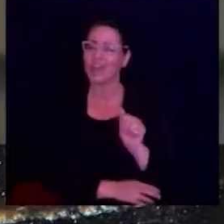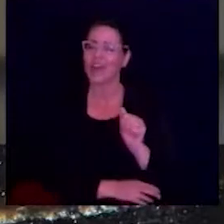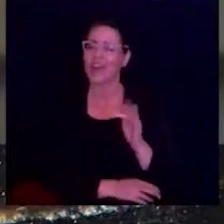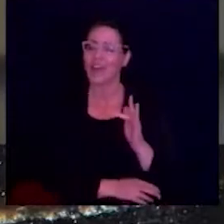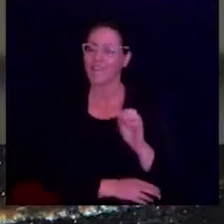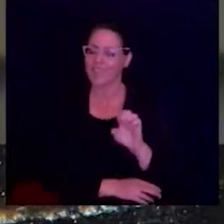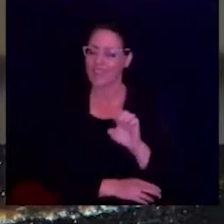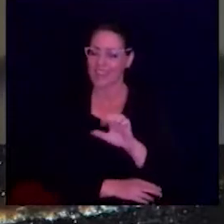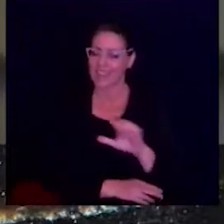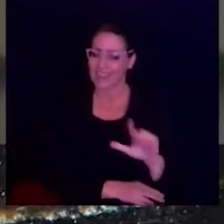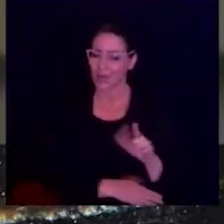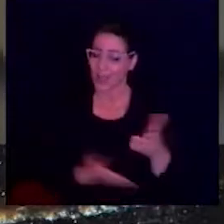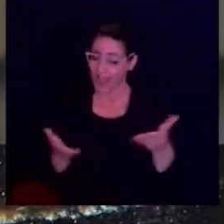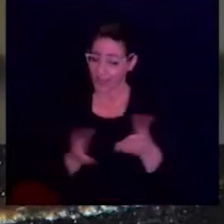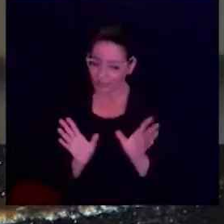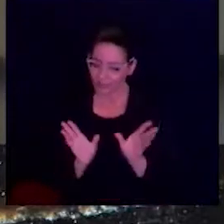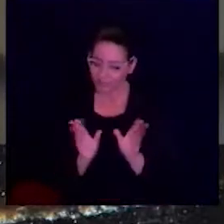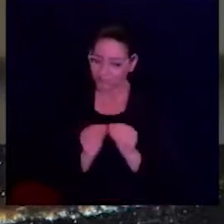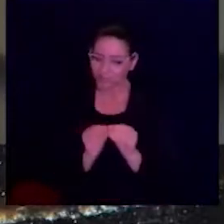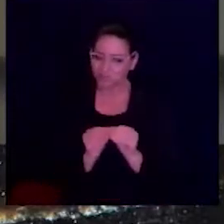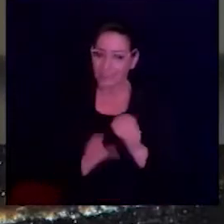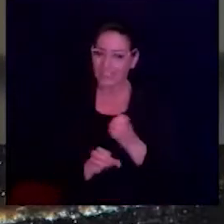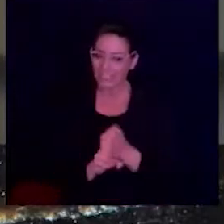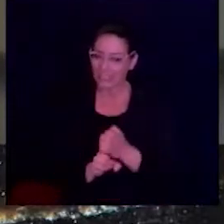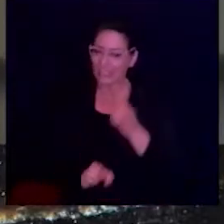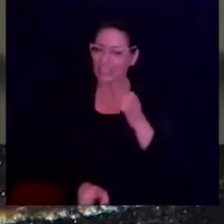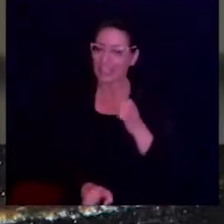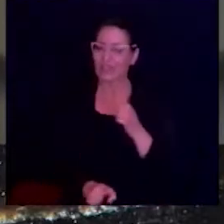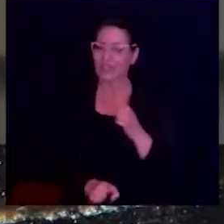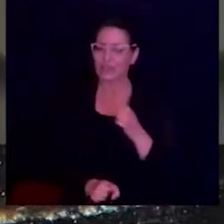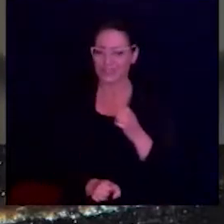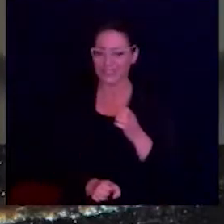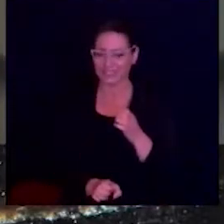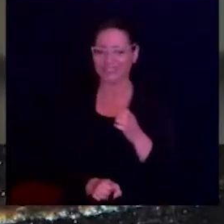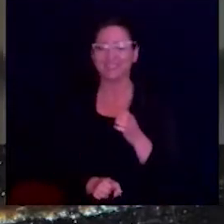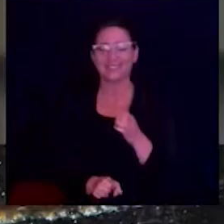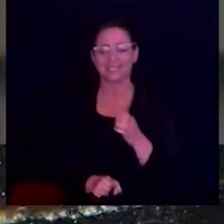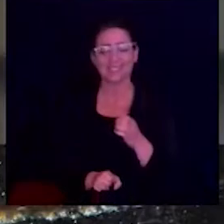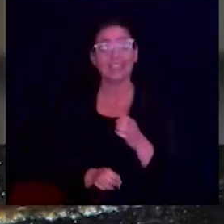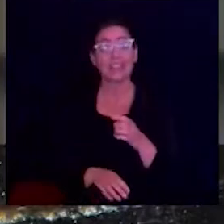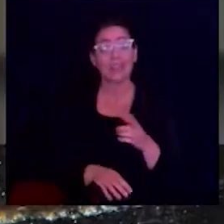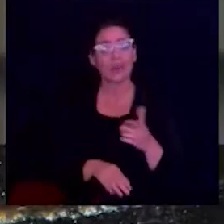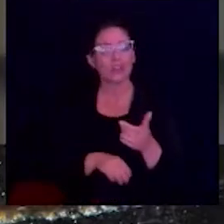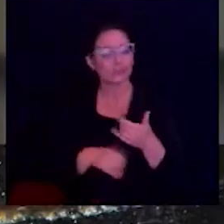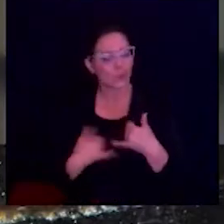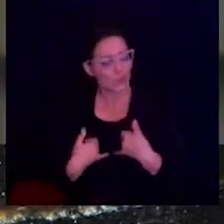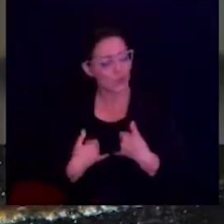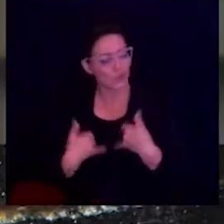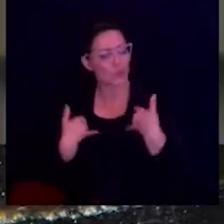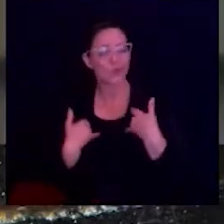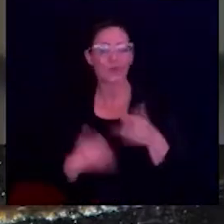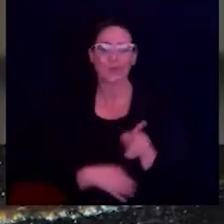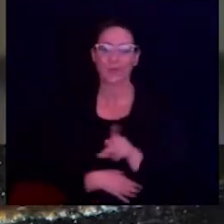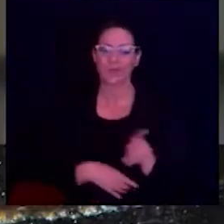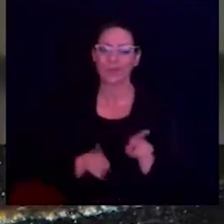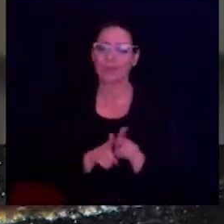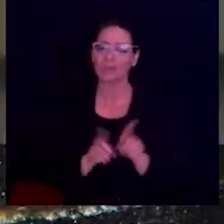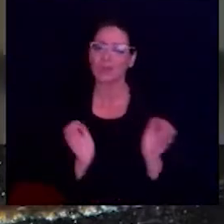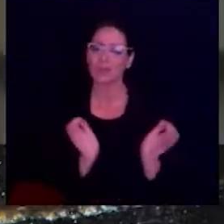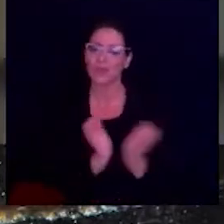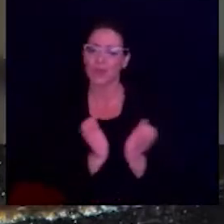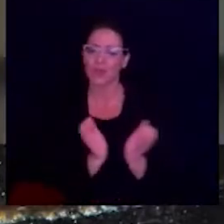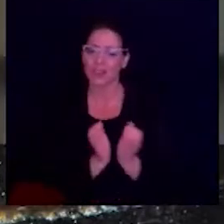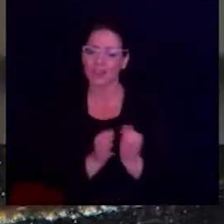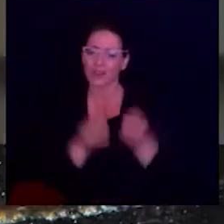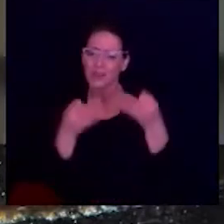engenheiro Bartz, um orgulho para os professores, futuros colegas de profissão e também, com certeza, para